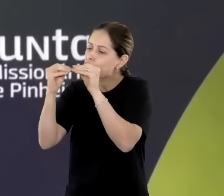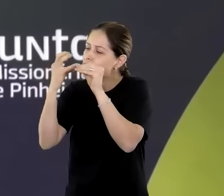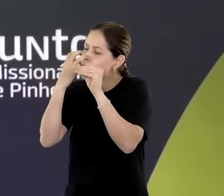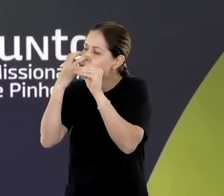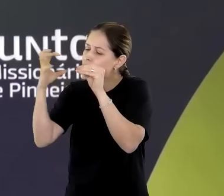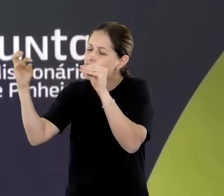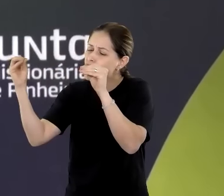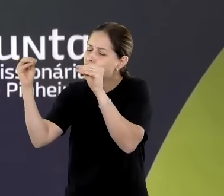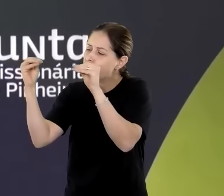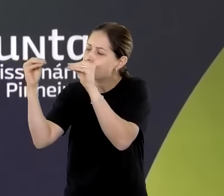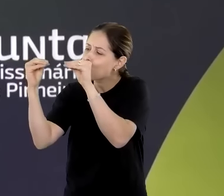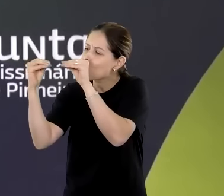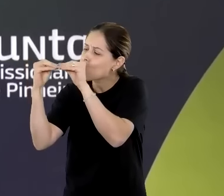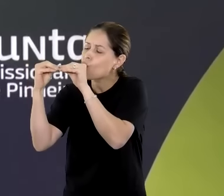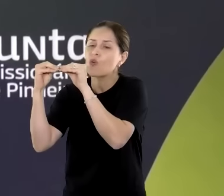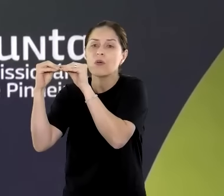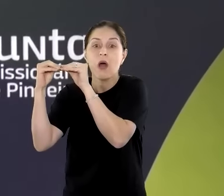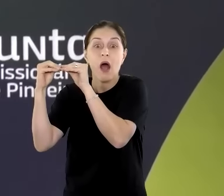possível.